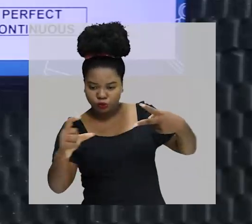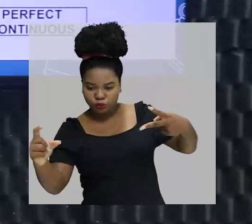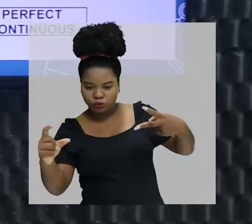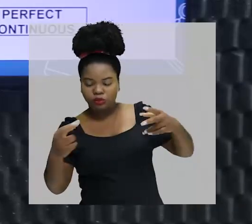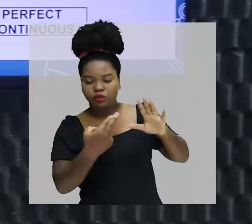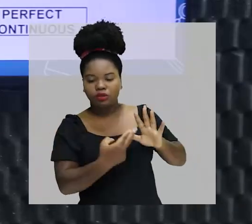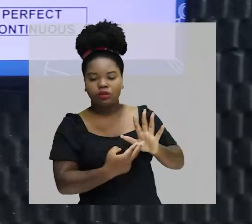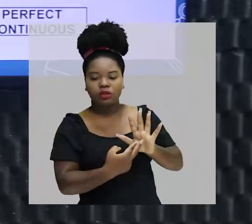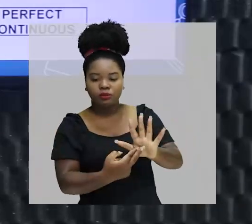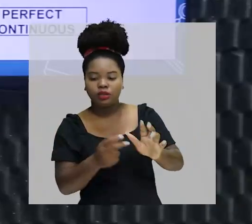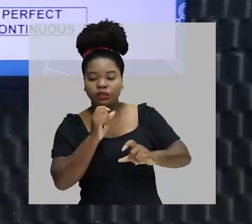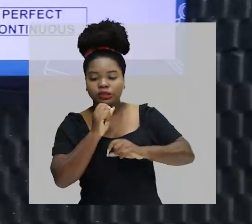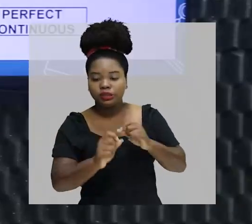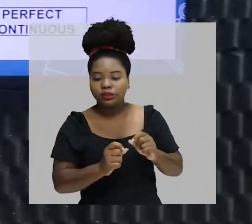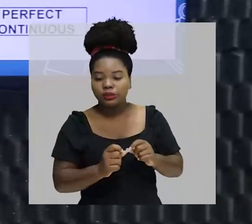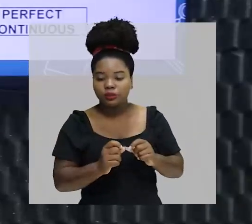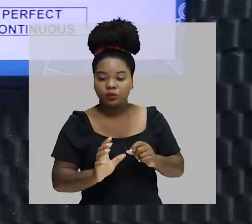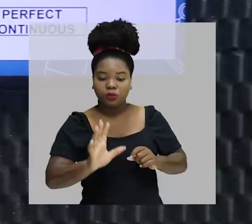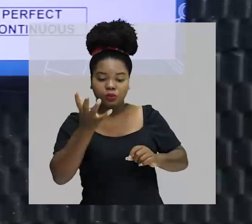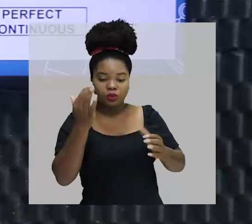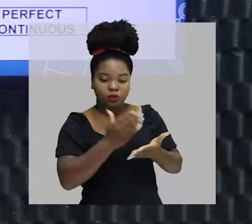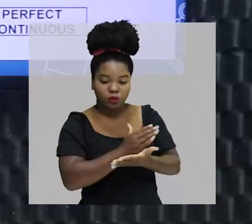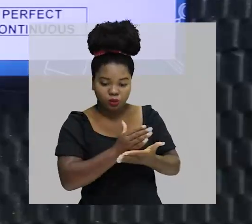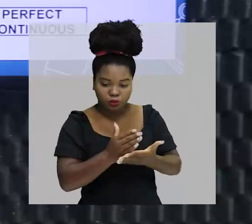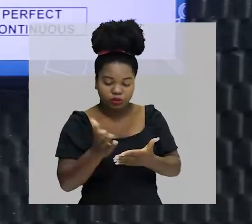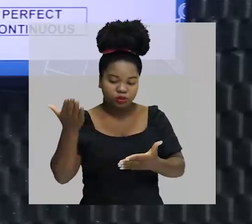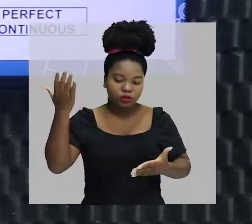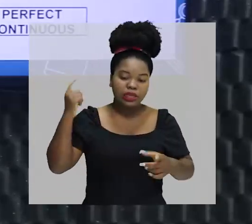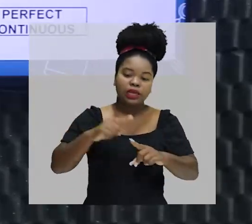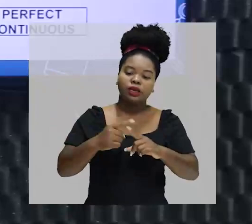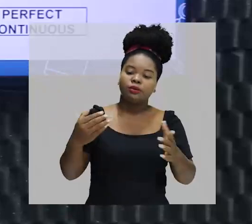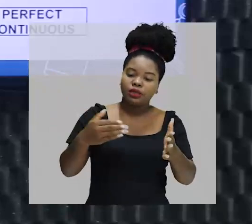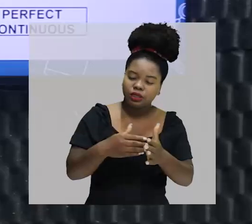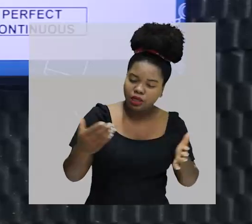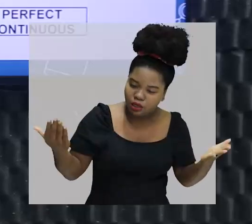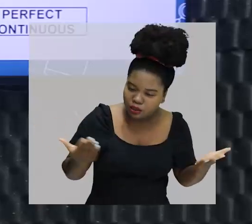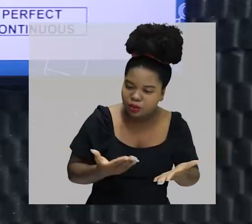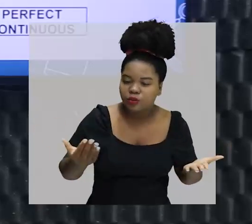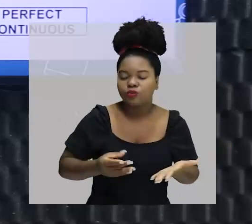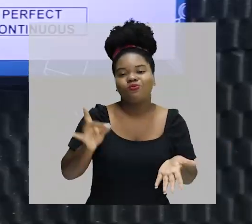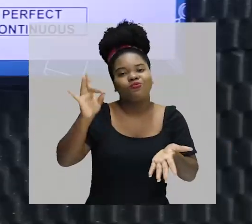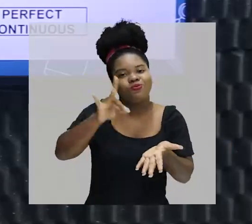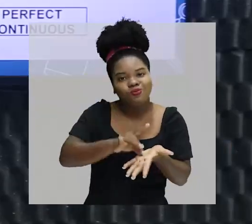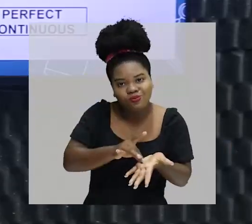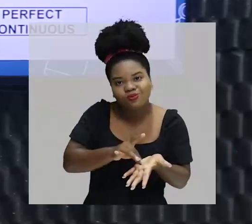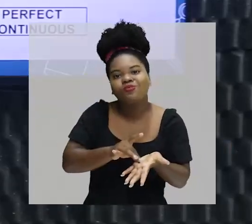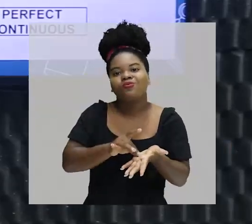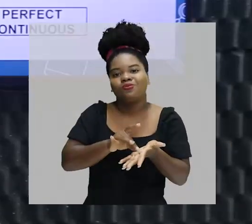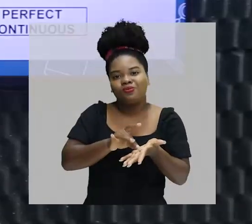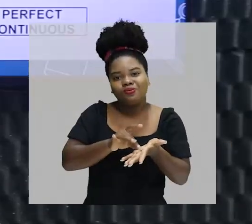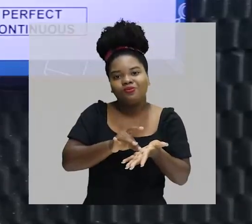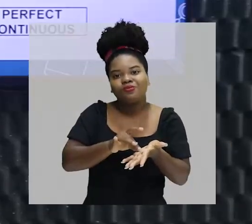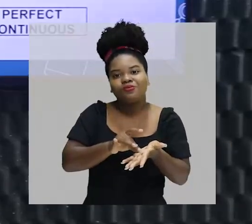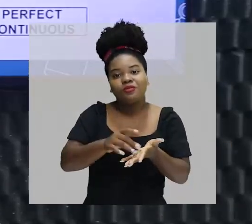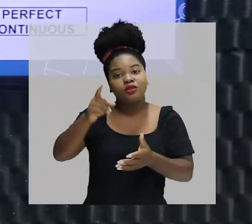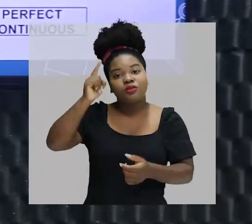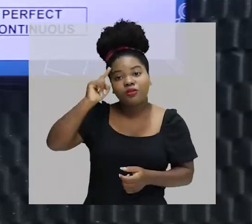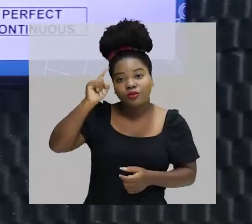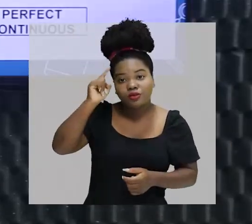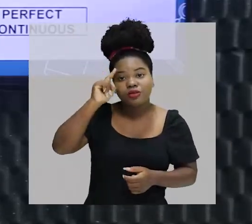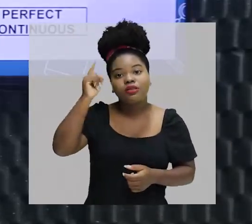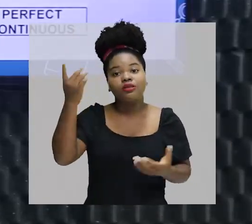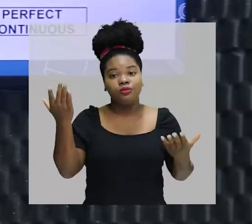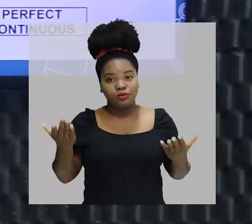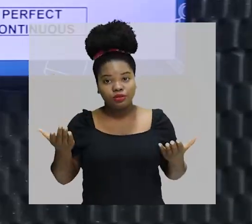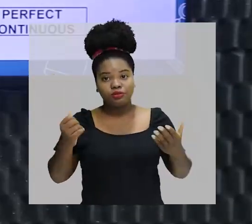eu represento o quê? É uma ação que começou no passado, mas até hoje ela é uma realidade. Ela faz parte do meu cotidiano, ela